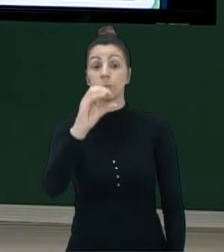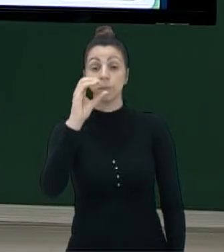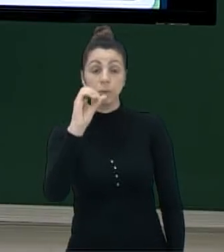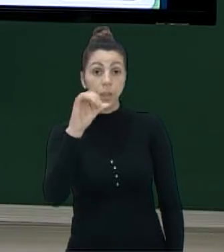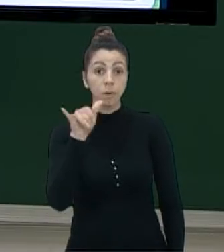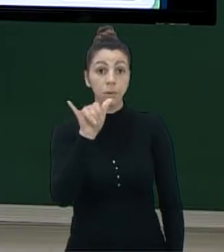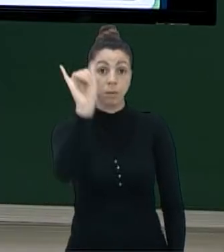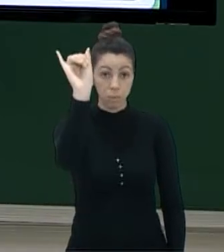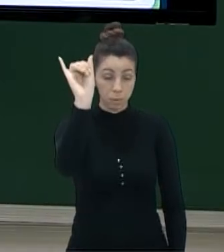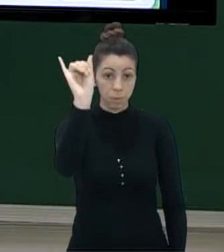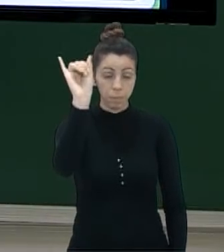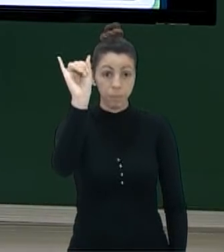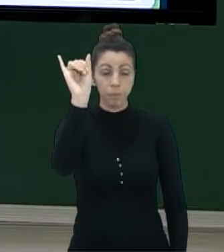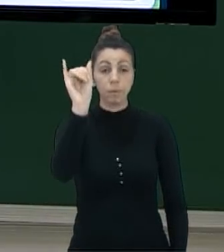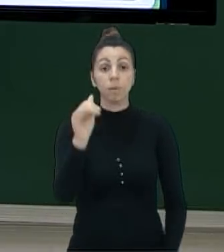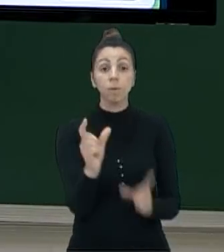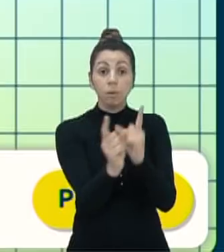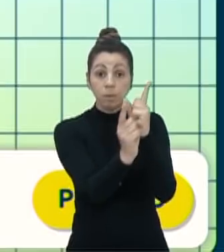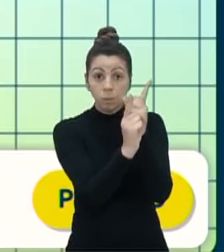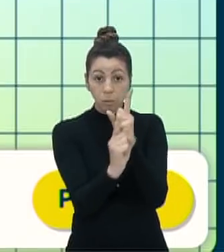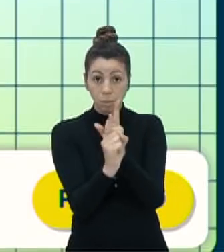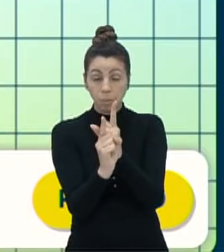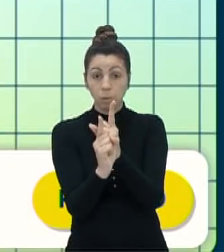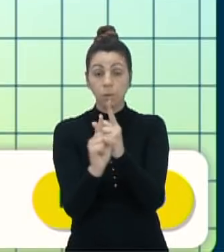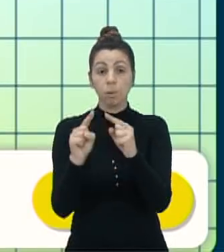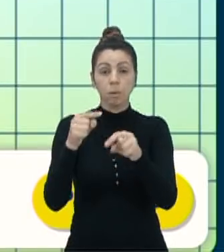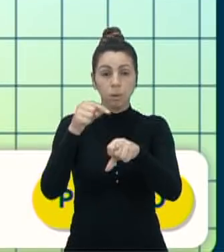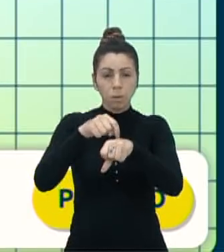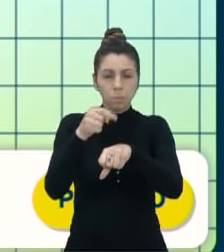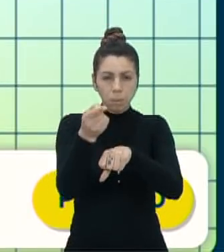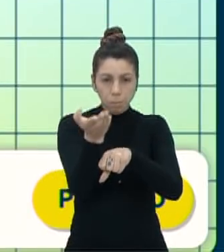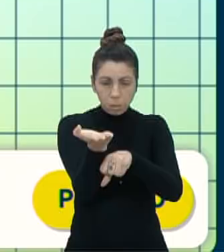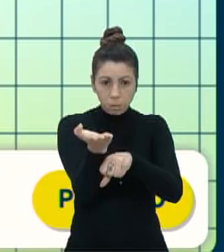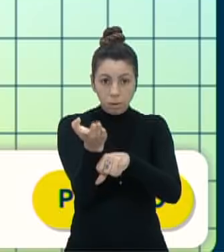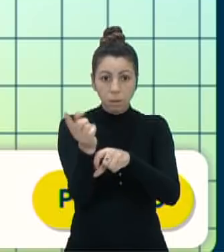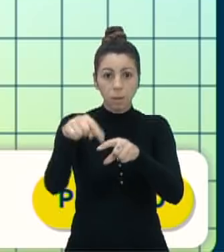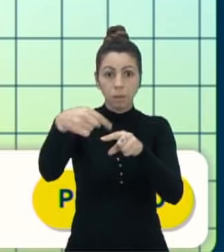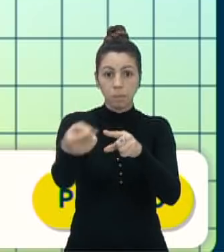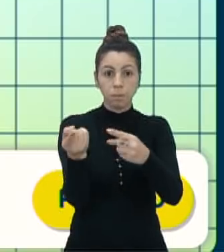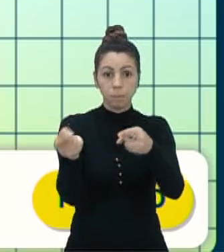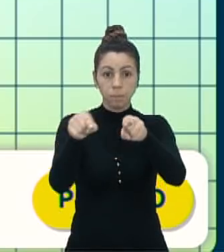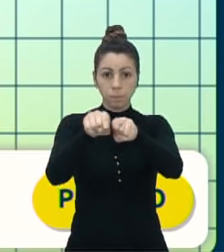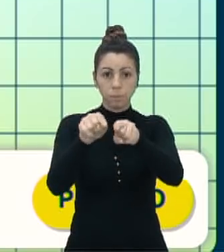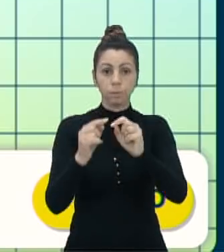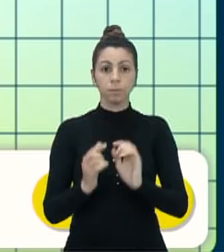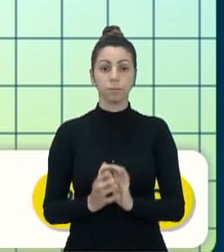eixo Y. Localize lá então um tempinho para vocês identificarem.